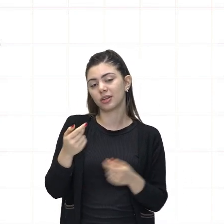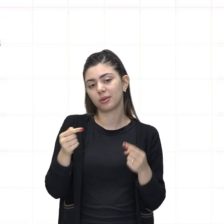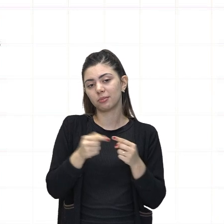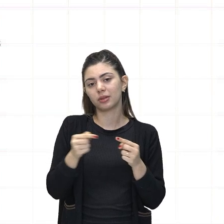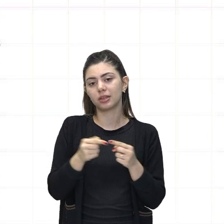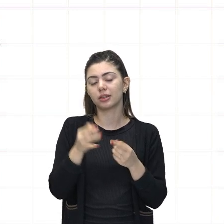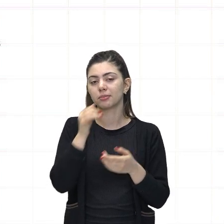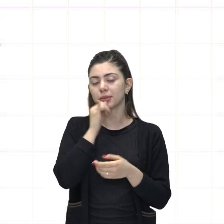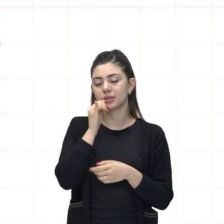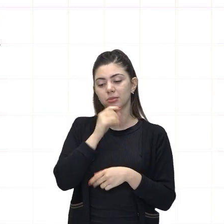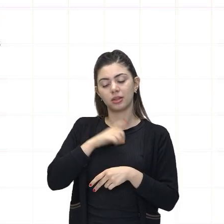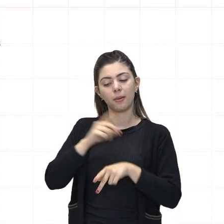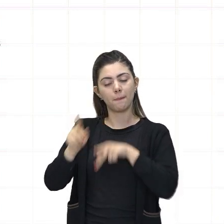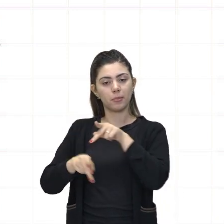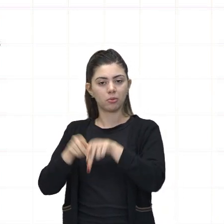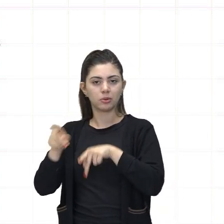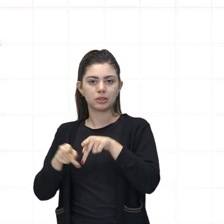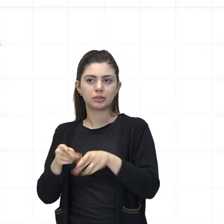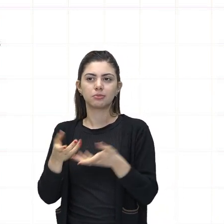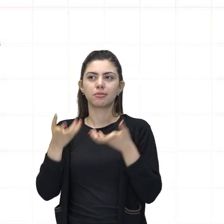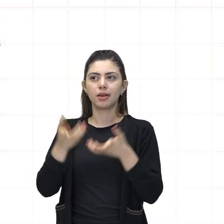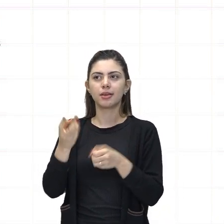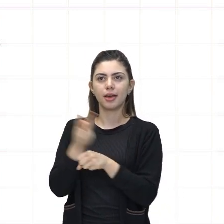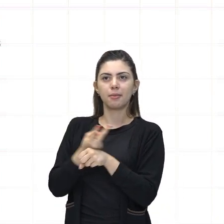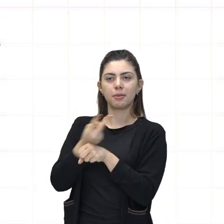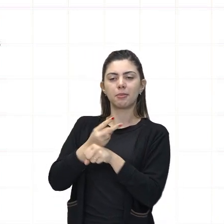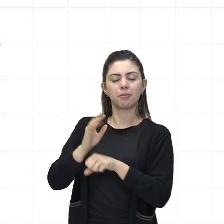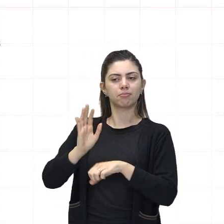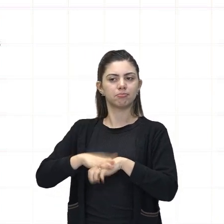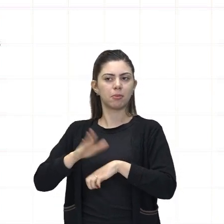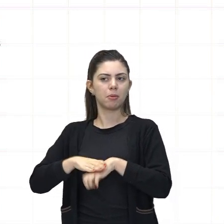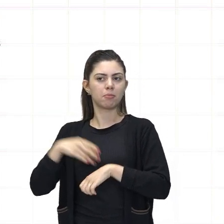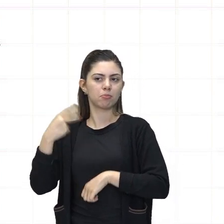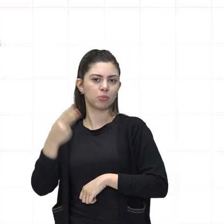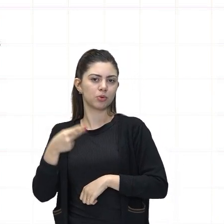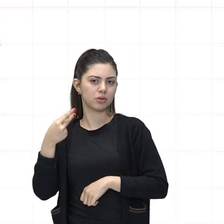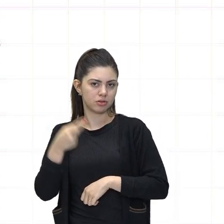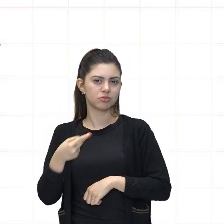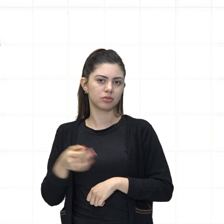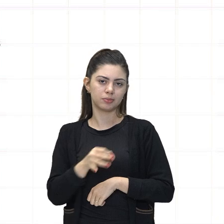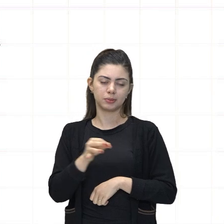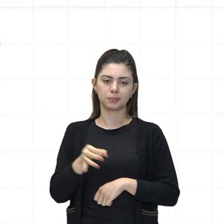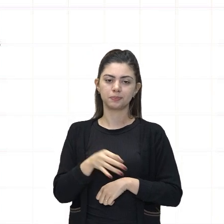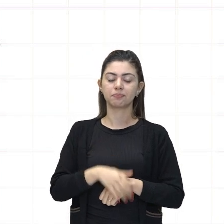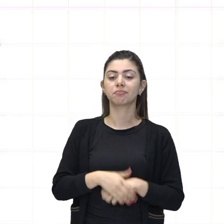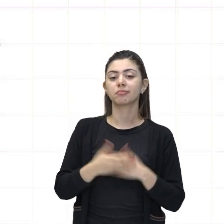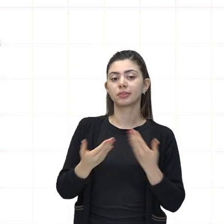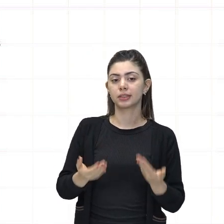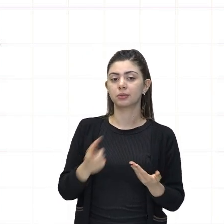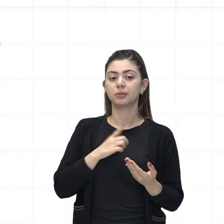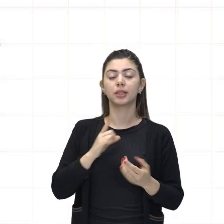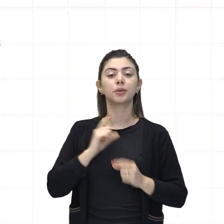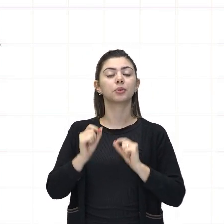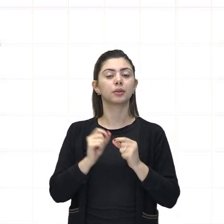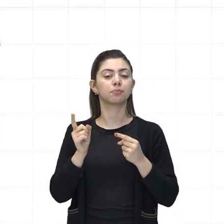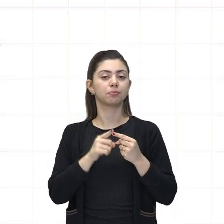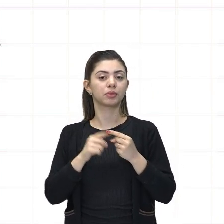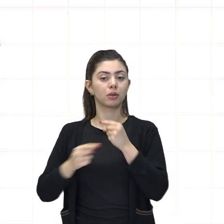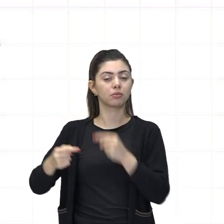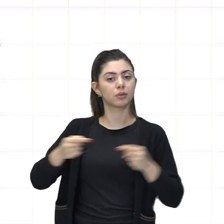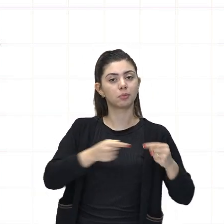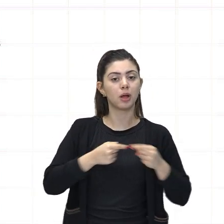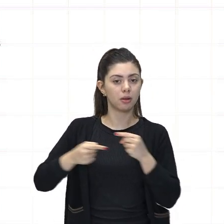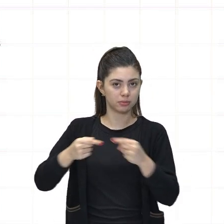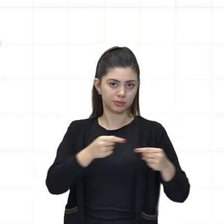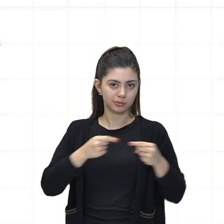ali buscando aí a sua autonomia política, né? Então a gente tem ali essa questão da luta contra o domínio